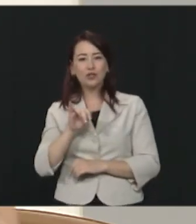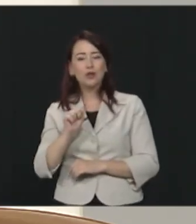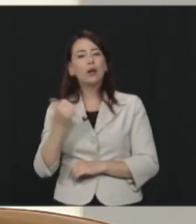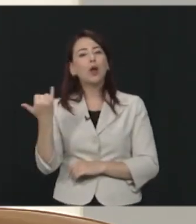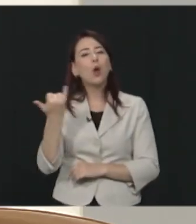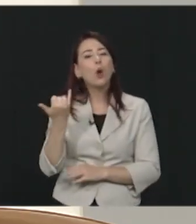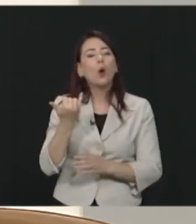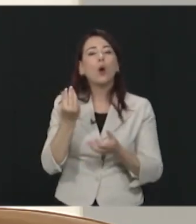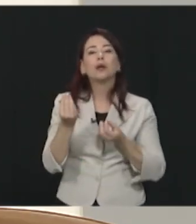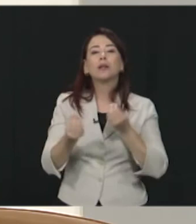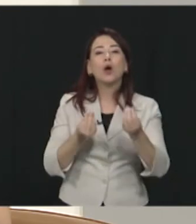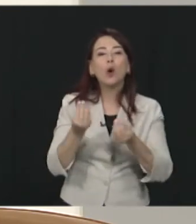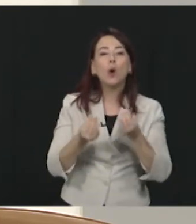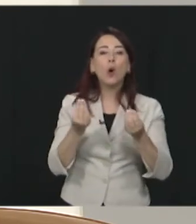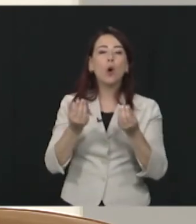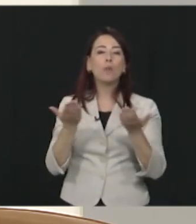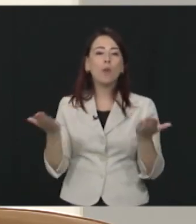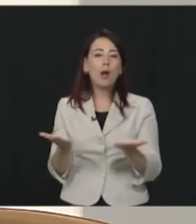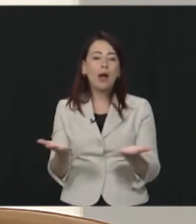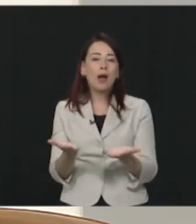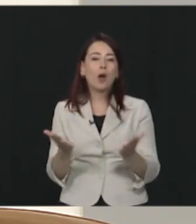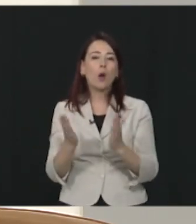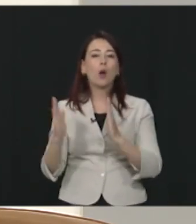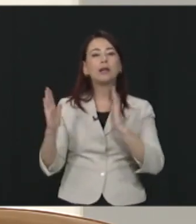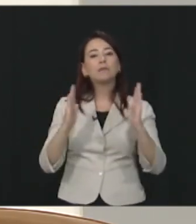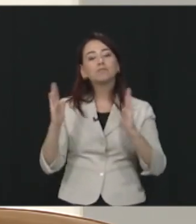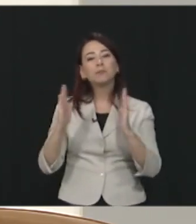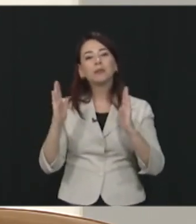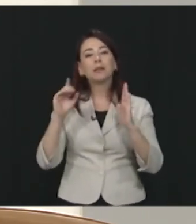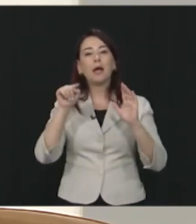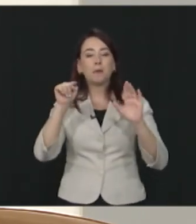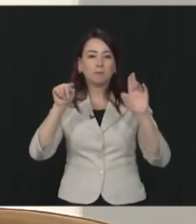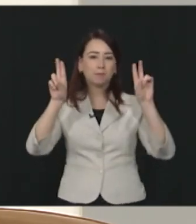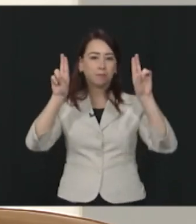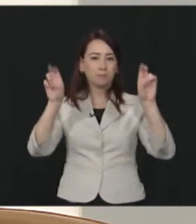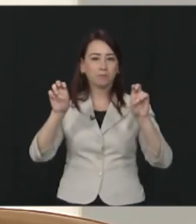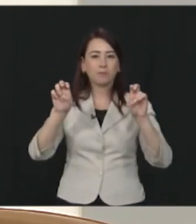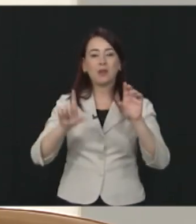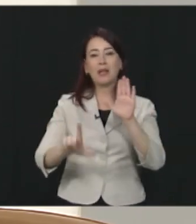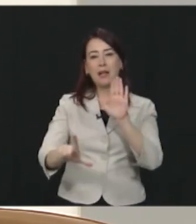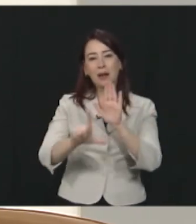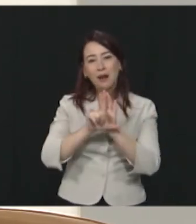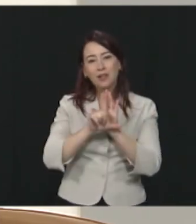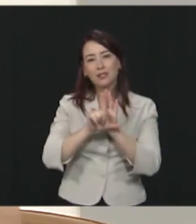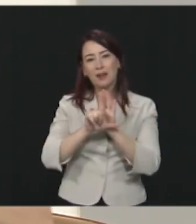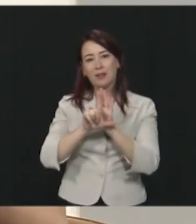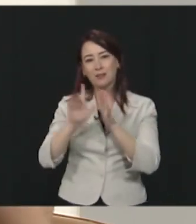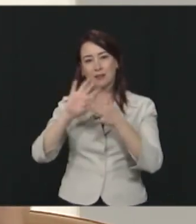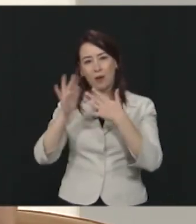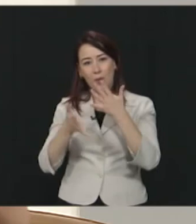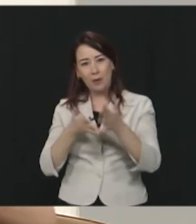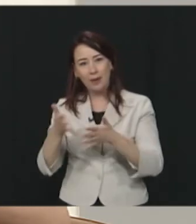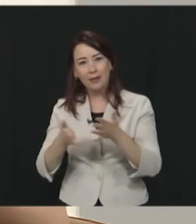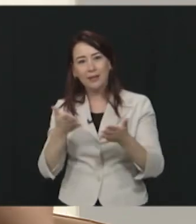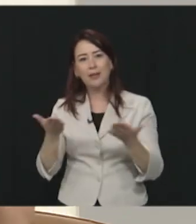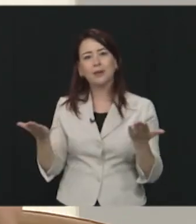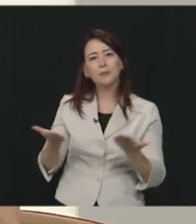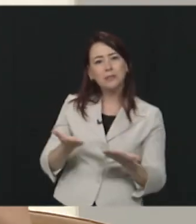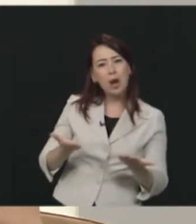que anda a Sônia Regiane, como é que anda essa questão aí da legislação em Libras. Eu sei que estão havendo